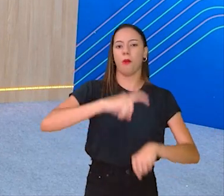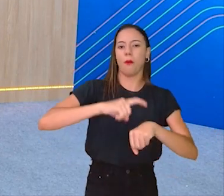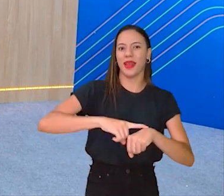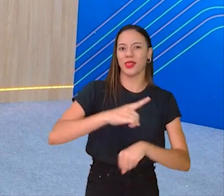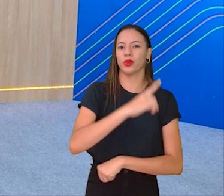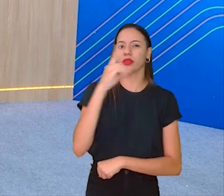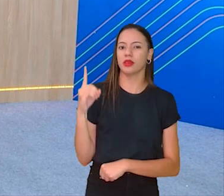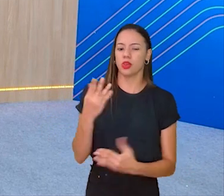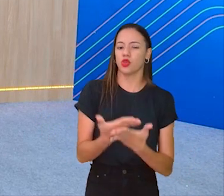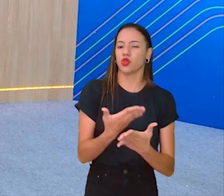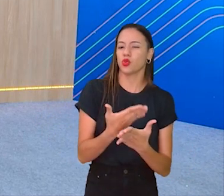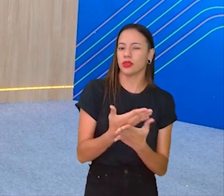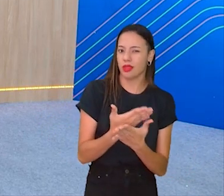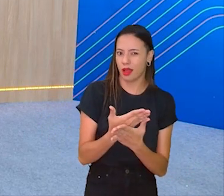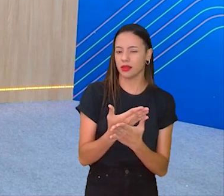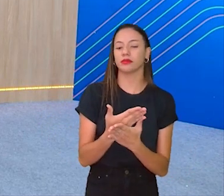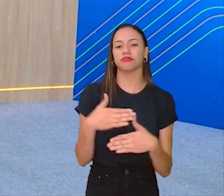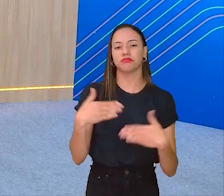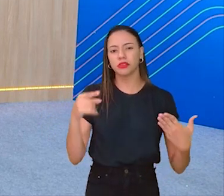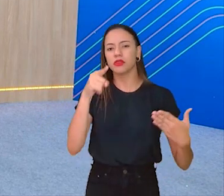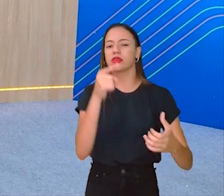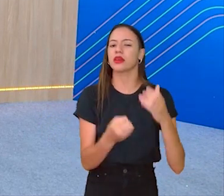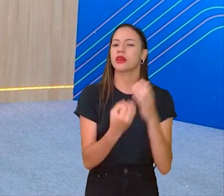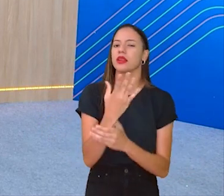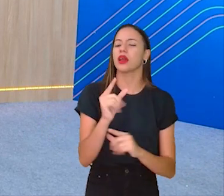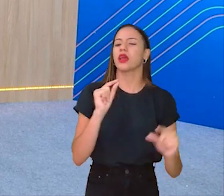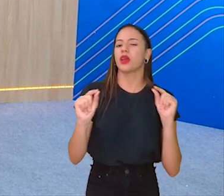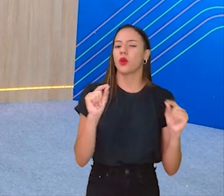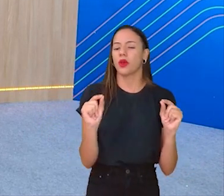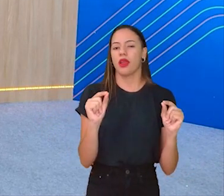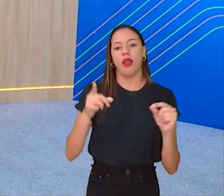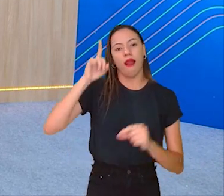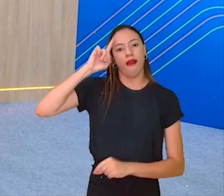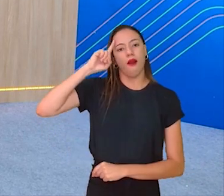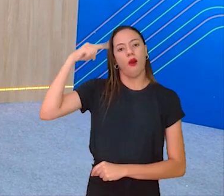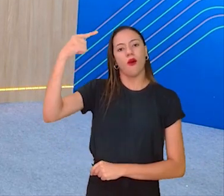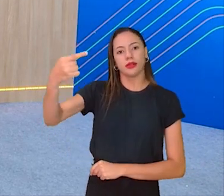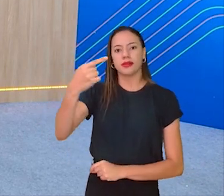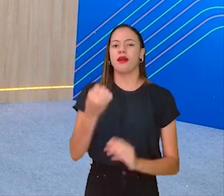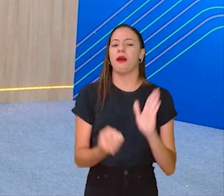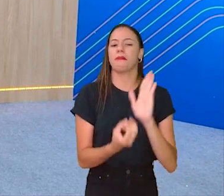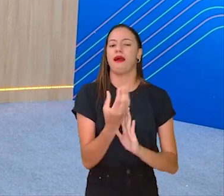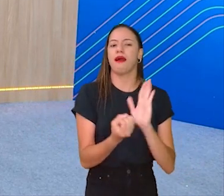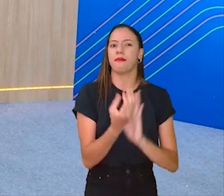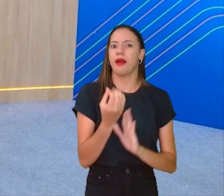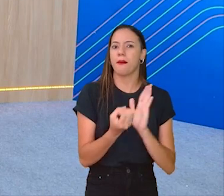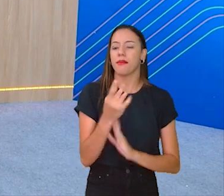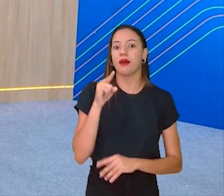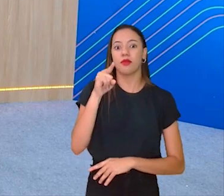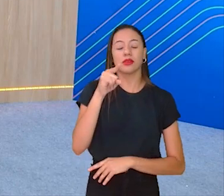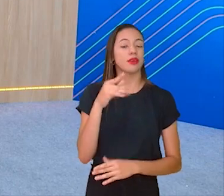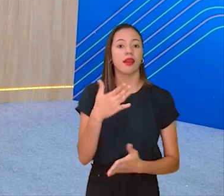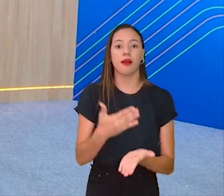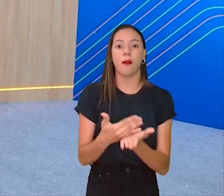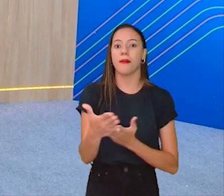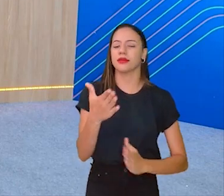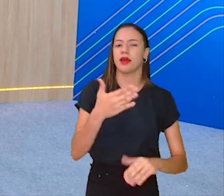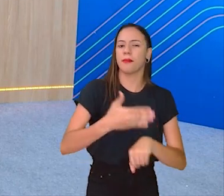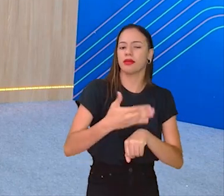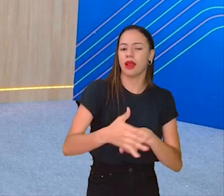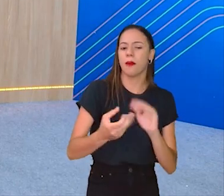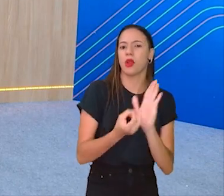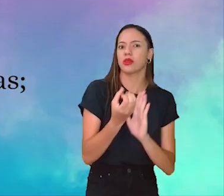quantidade de tempo. E assim vai, né, criando aí, estabelecendo rotinas produtivas, né, que você comece a produzir a partir dessa